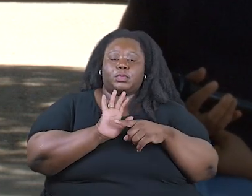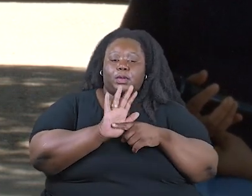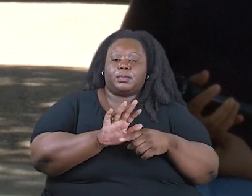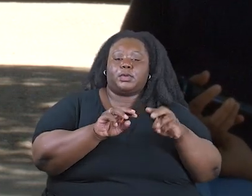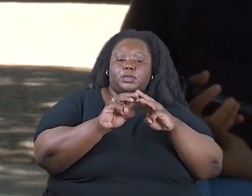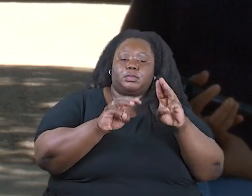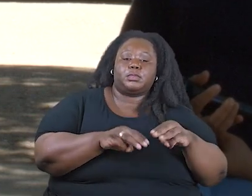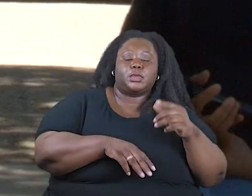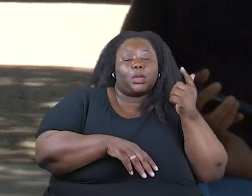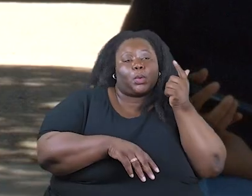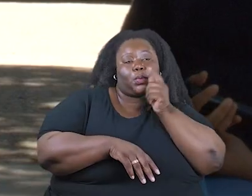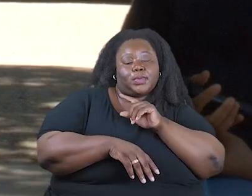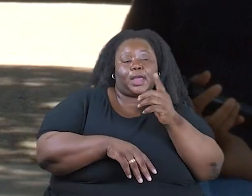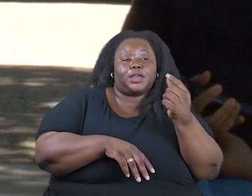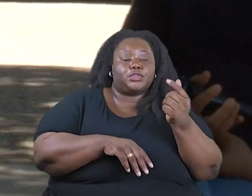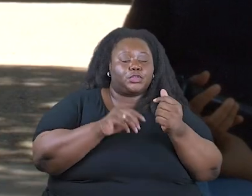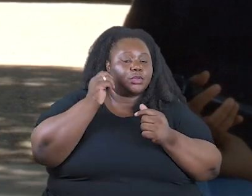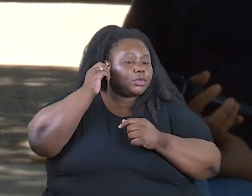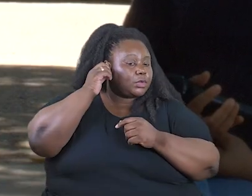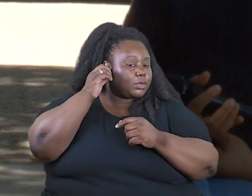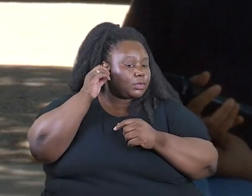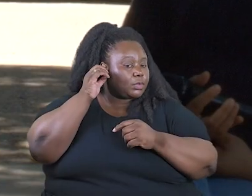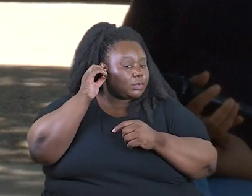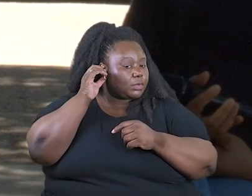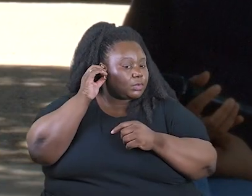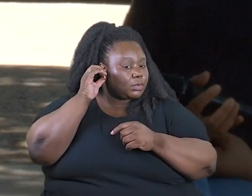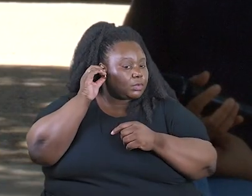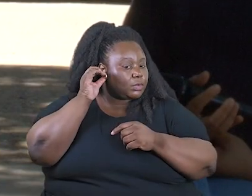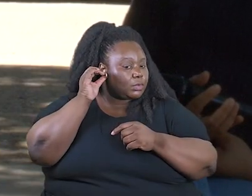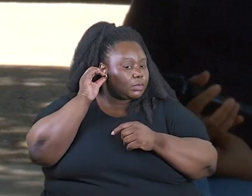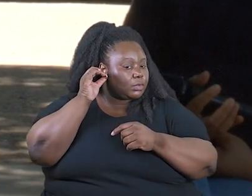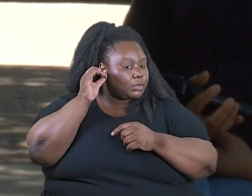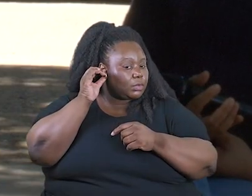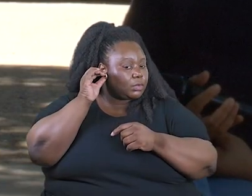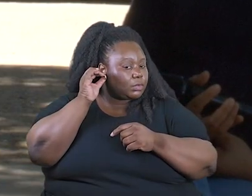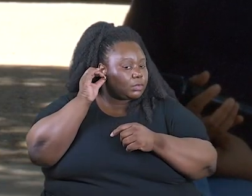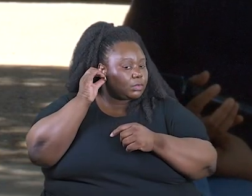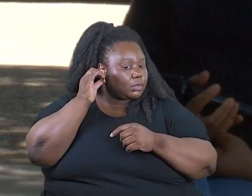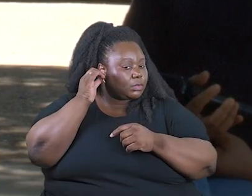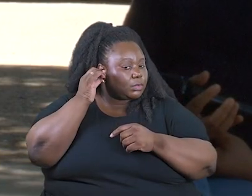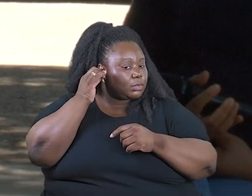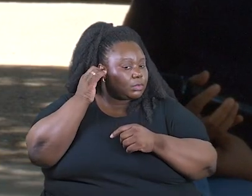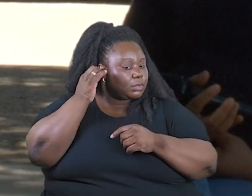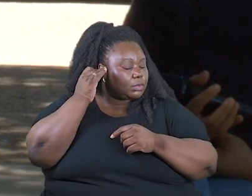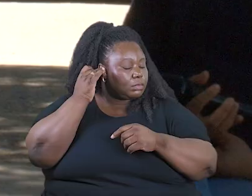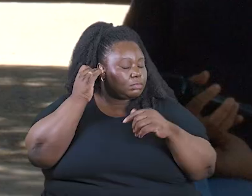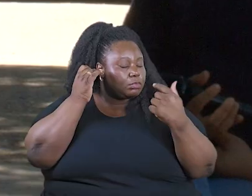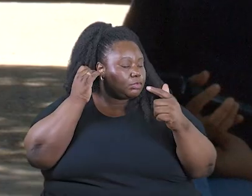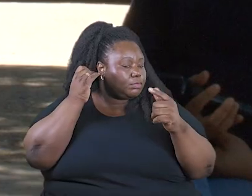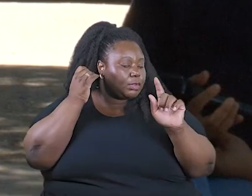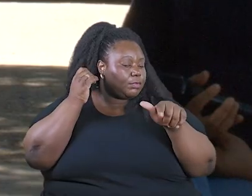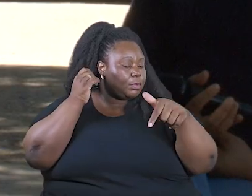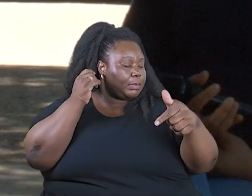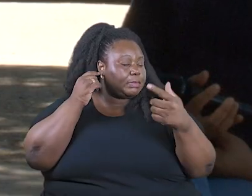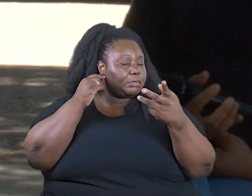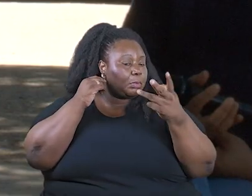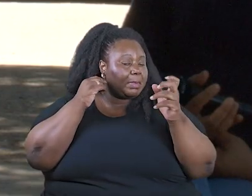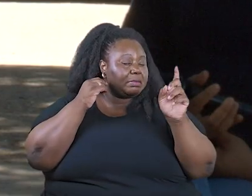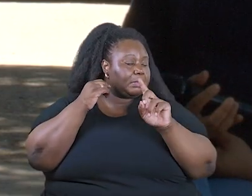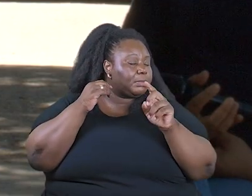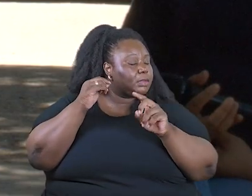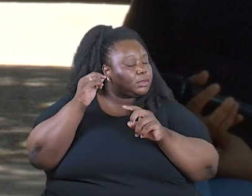né, consegue arrecadar um recurso para fazer a aquisição. Nem mesmo esse tipo de ação eu não